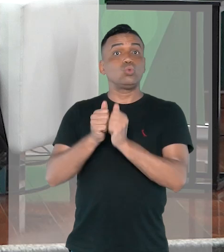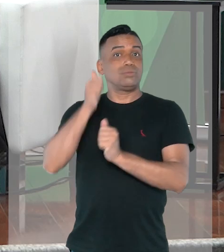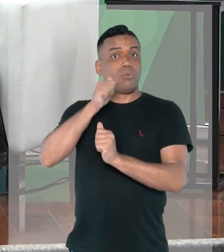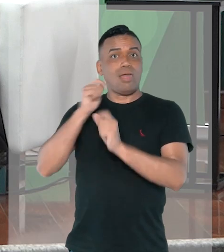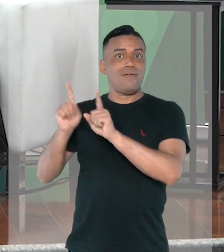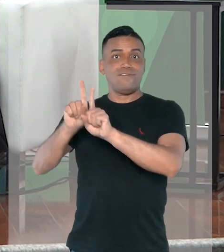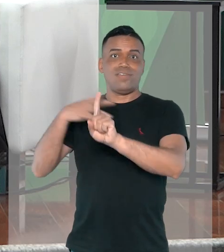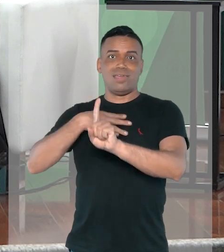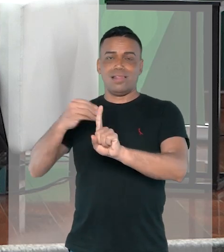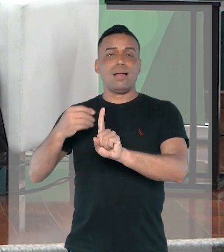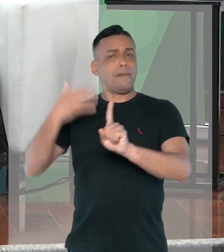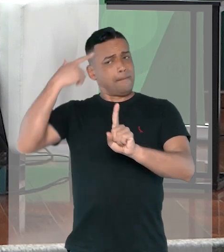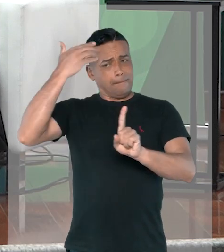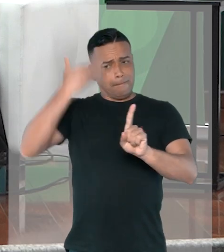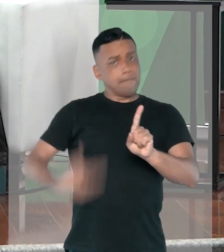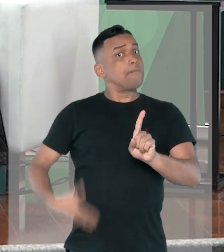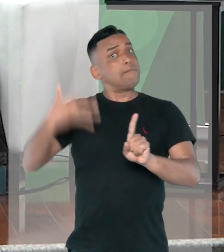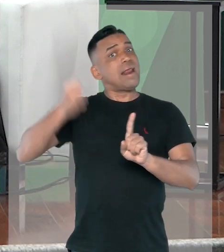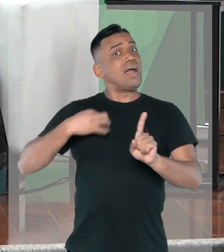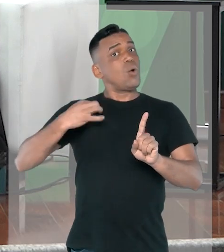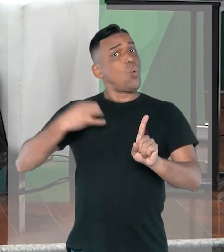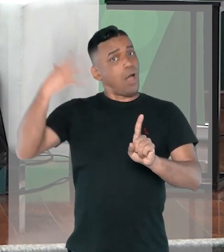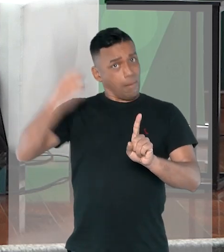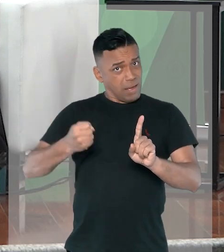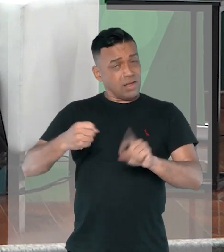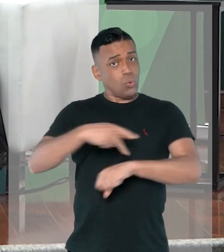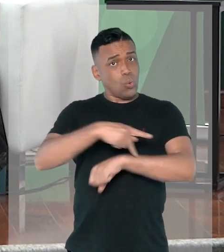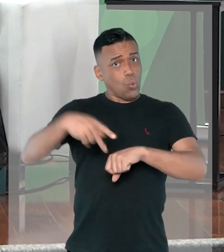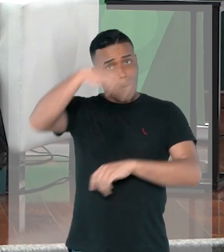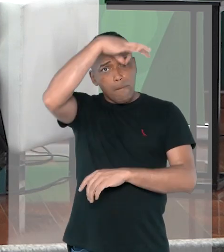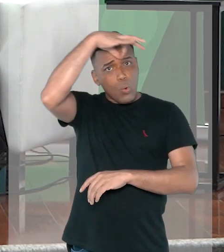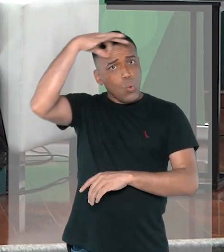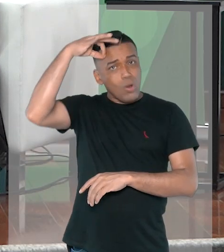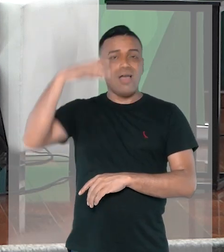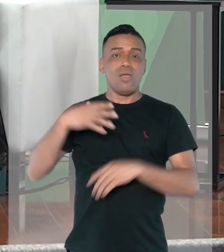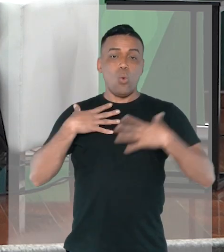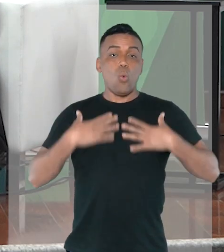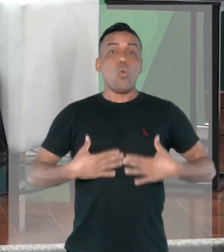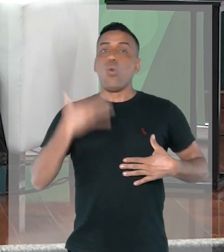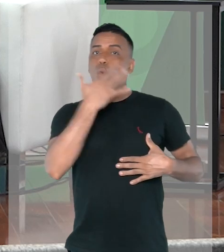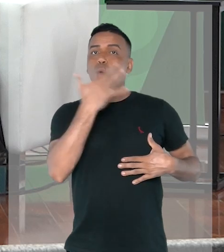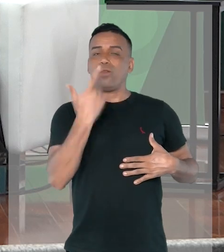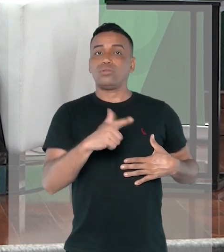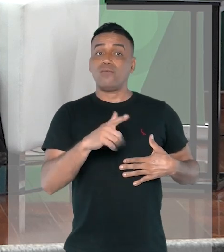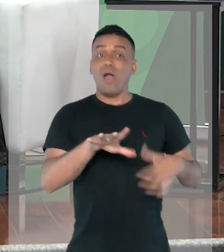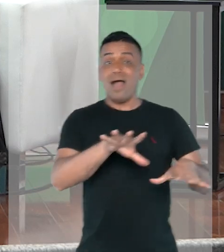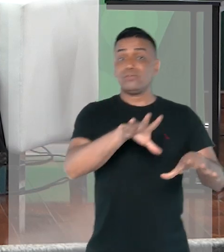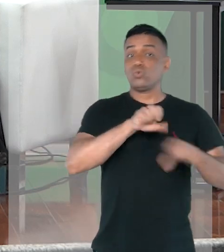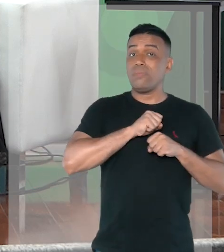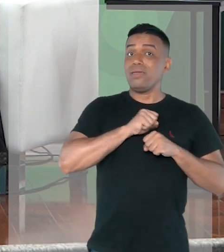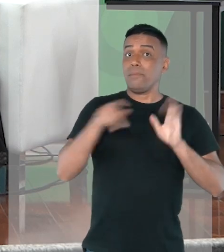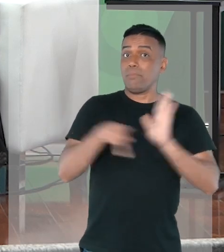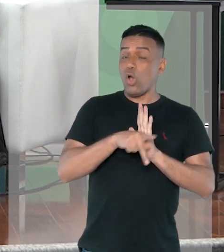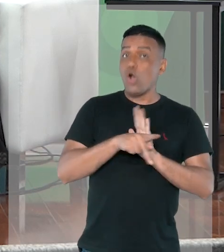ela vai de branco. O branco não é pureza, não, como as pessoas pensam. O branco eu não tenho cor. Eu vou assumir a cor da bandeira